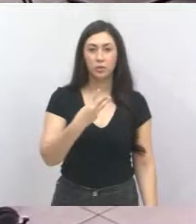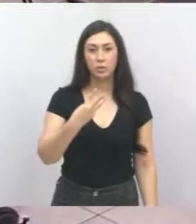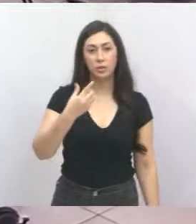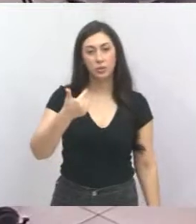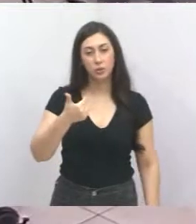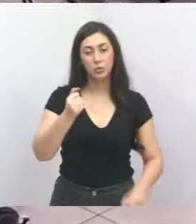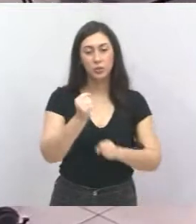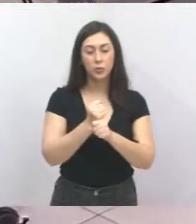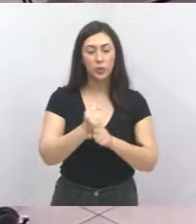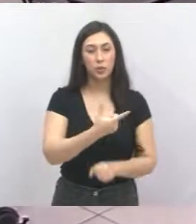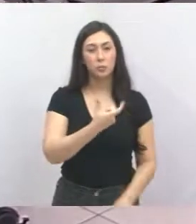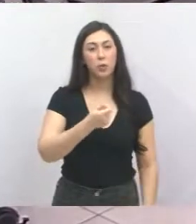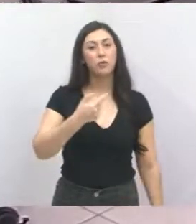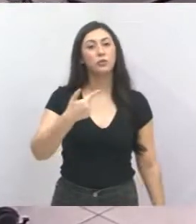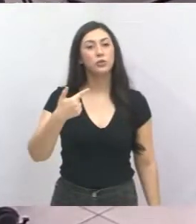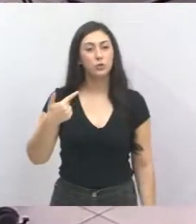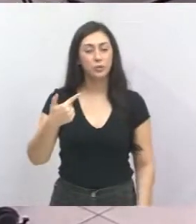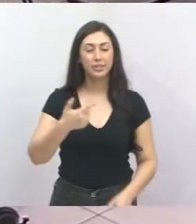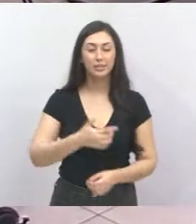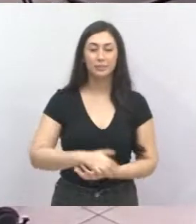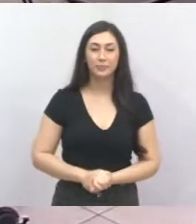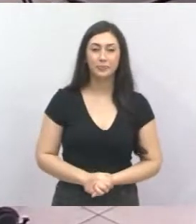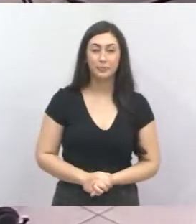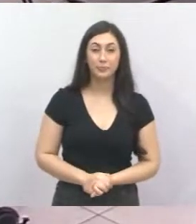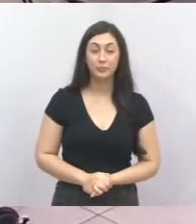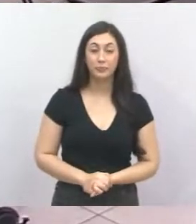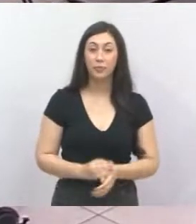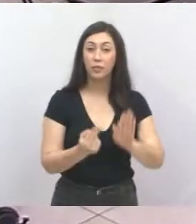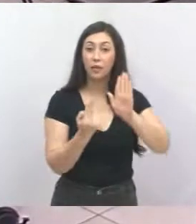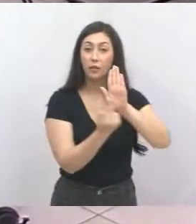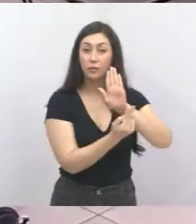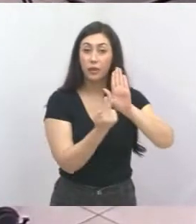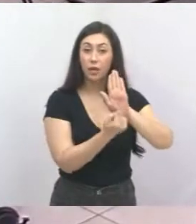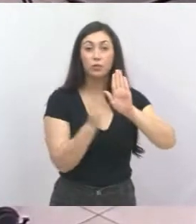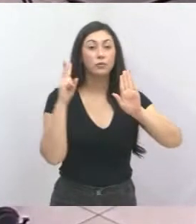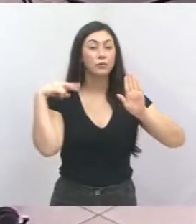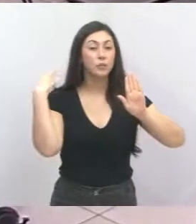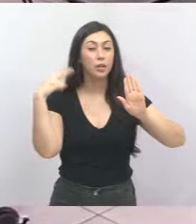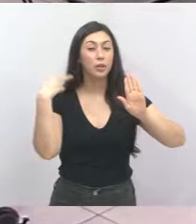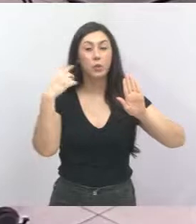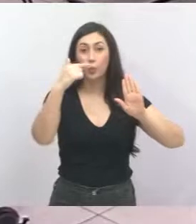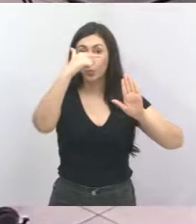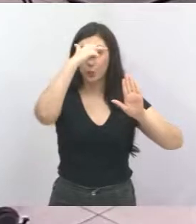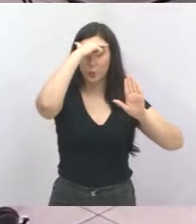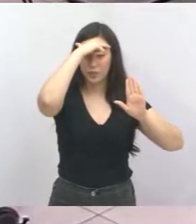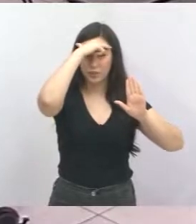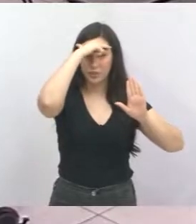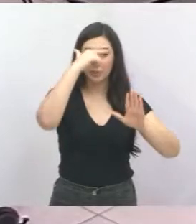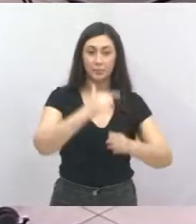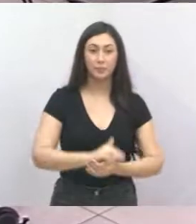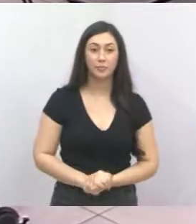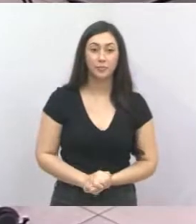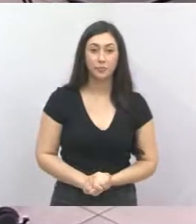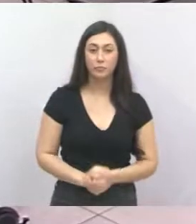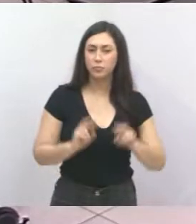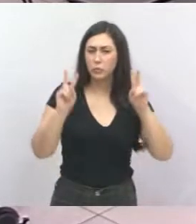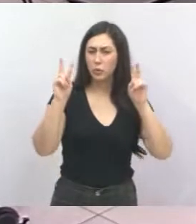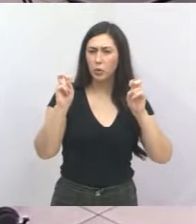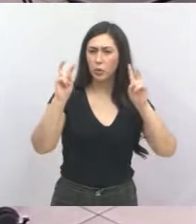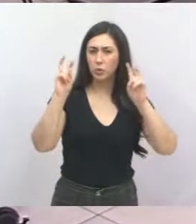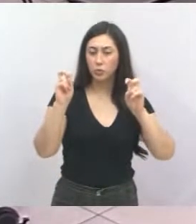032/2022. Projeto de lei do Legislativo. Autoria: vereador Luiz Flávio Flavinho.